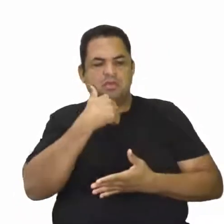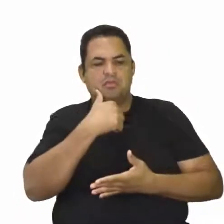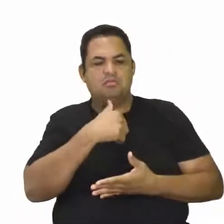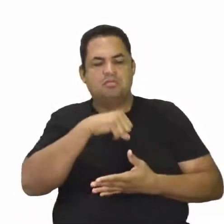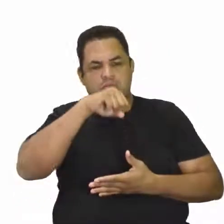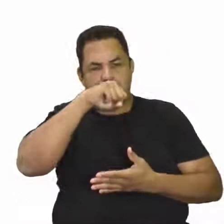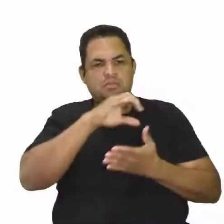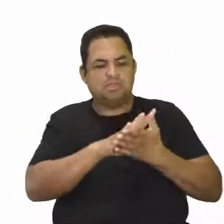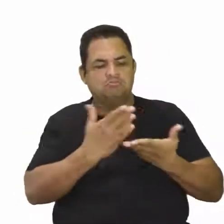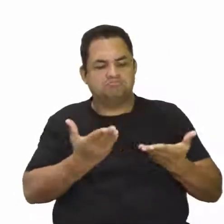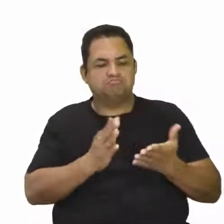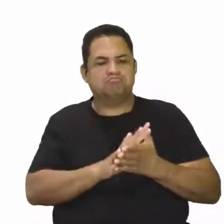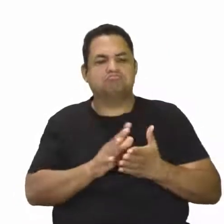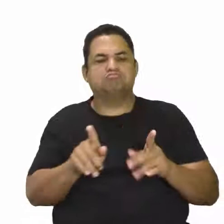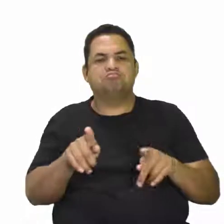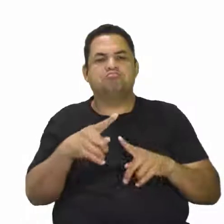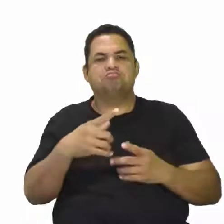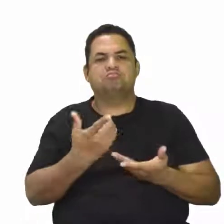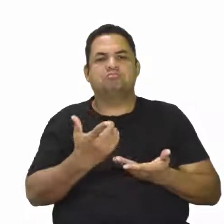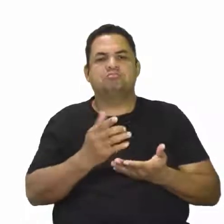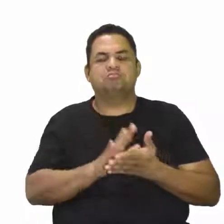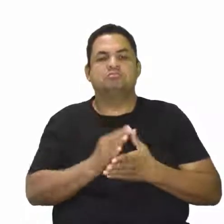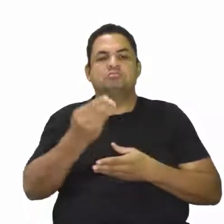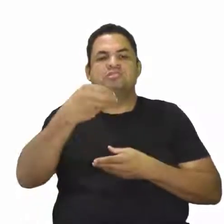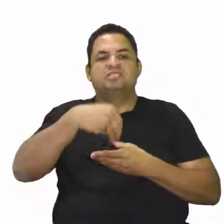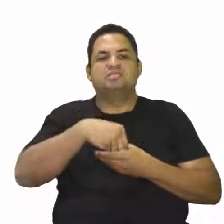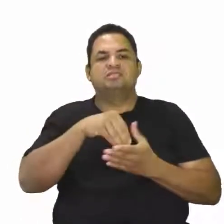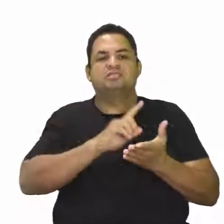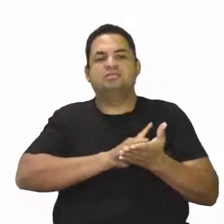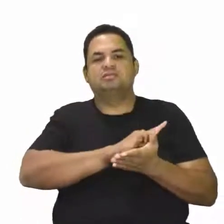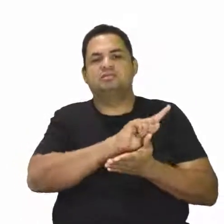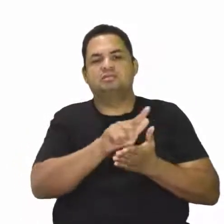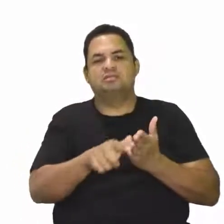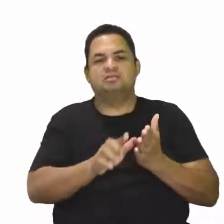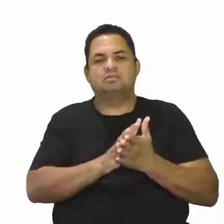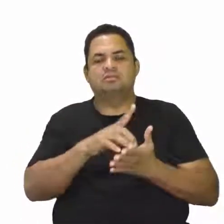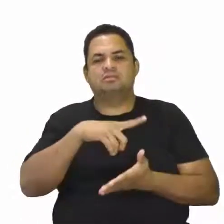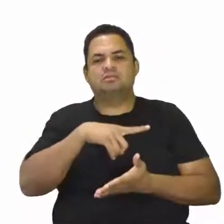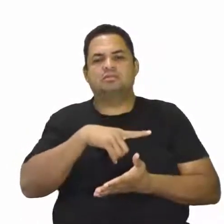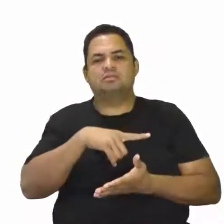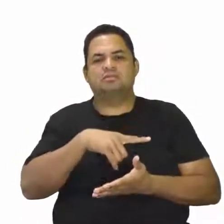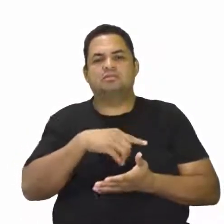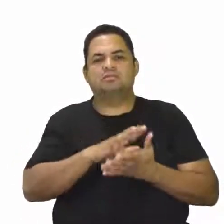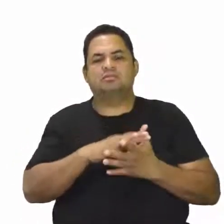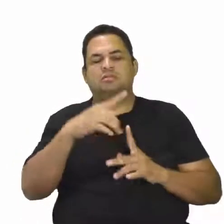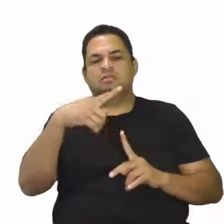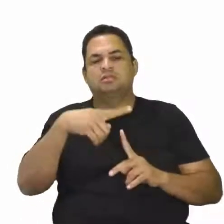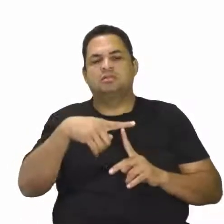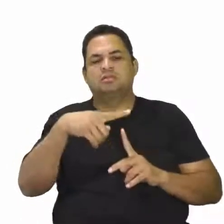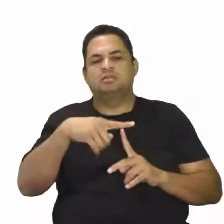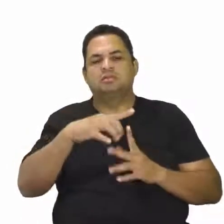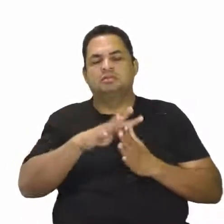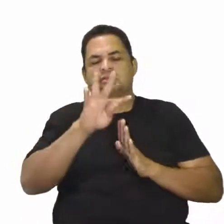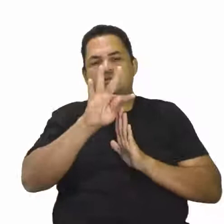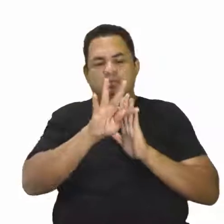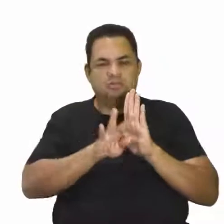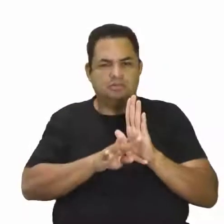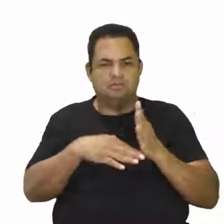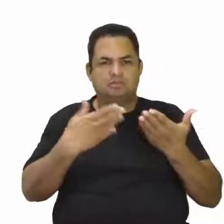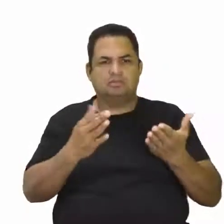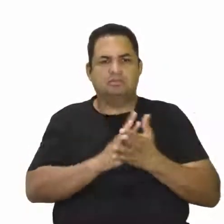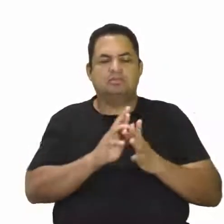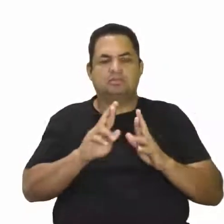textual. Justamente. E aí, dentro desses gêneros, nós vamos ter os tipos de texto, que